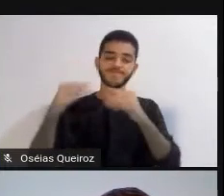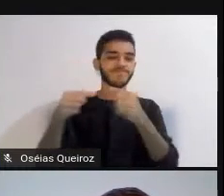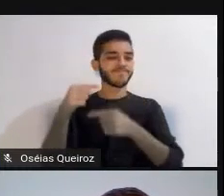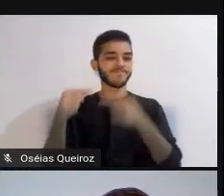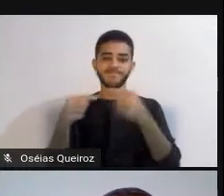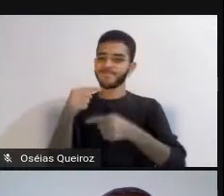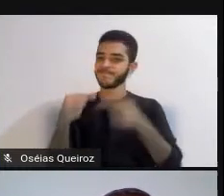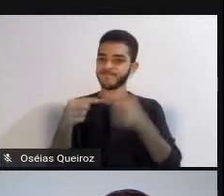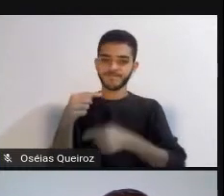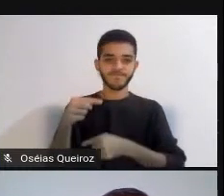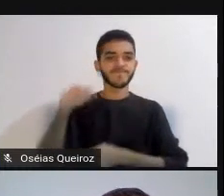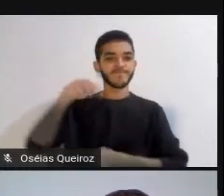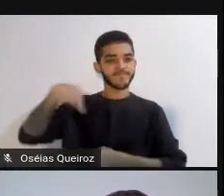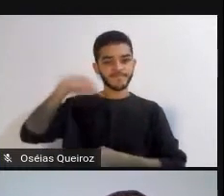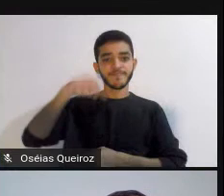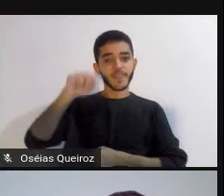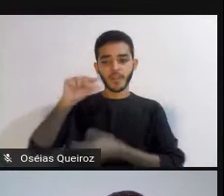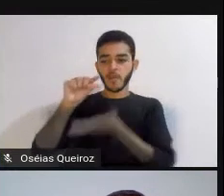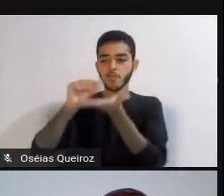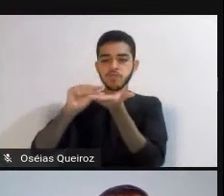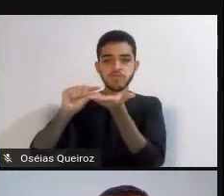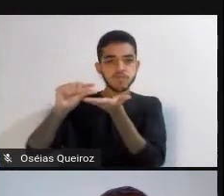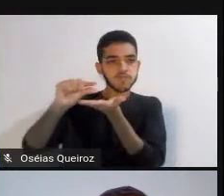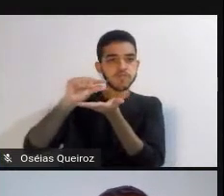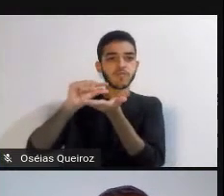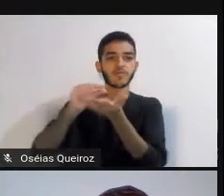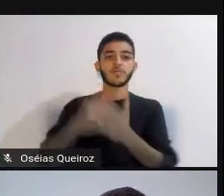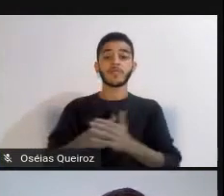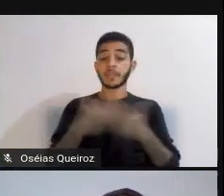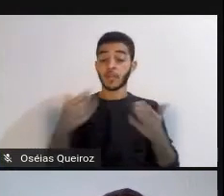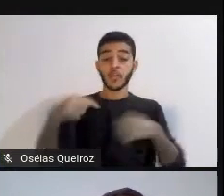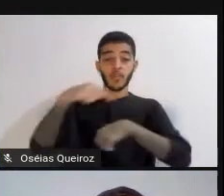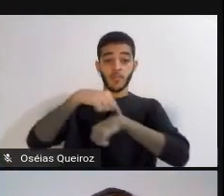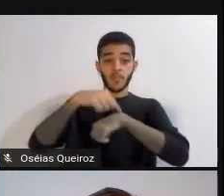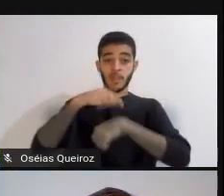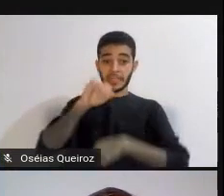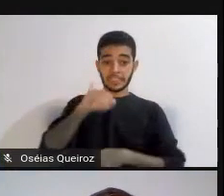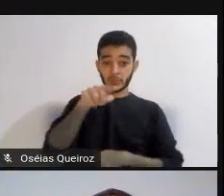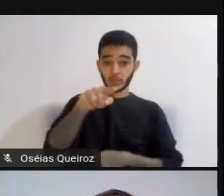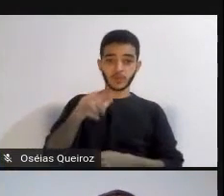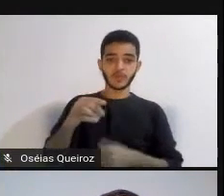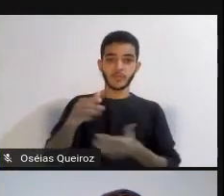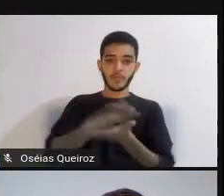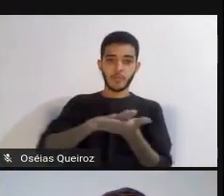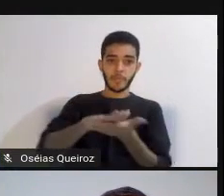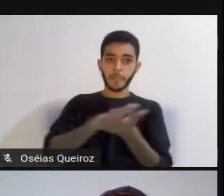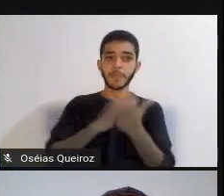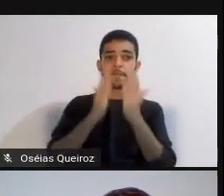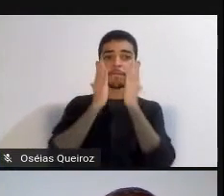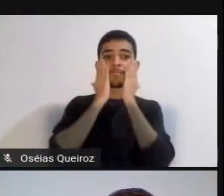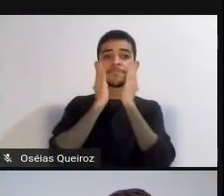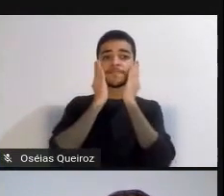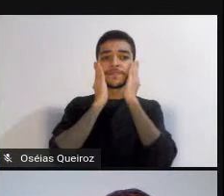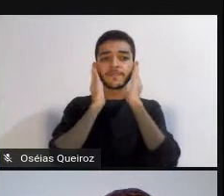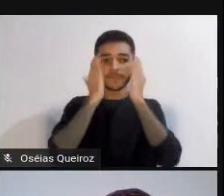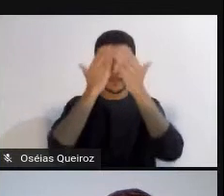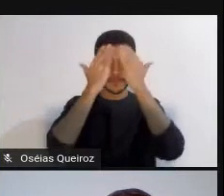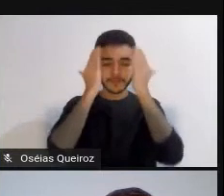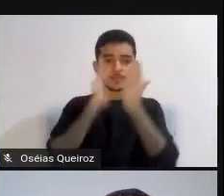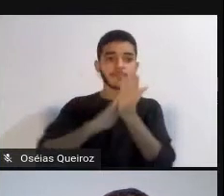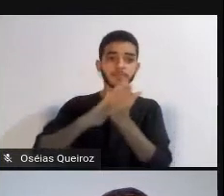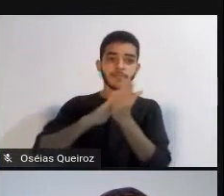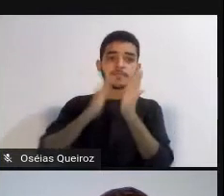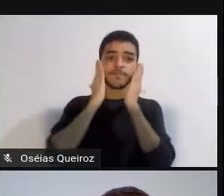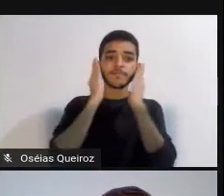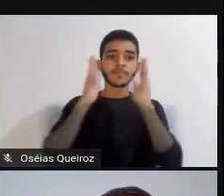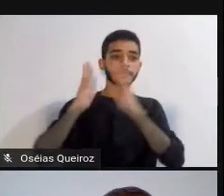sua composição microesferas. E a partir do momento que você aplica esse produto em você, esfolia, por exemplo,